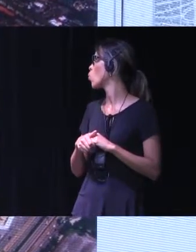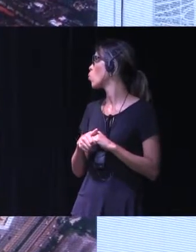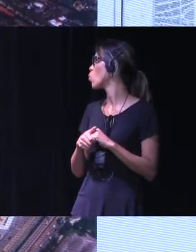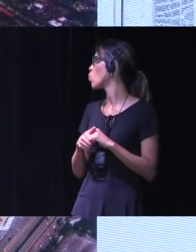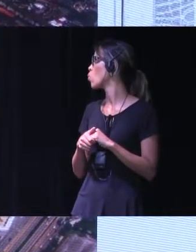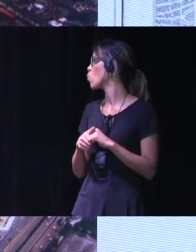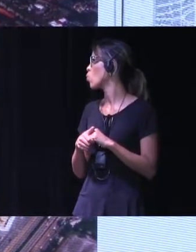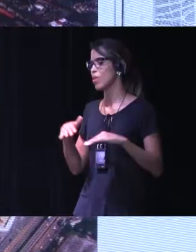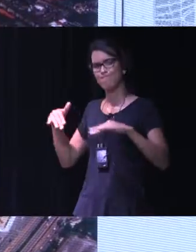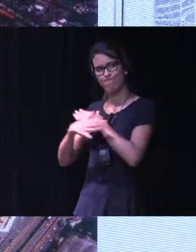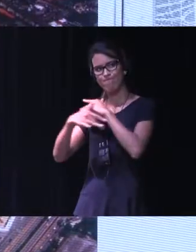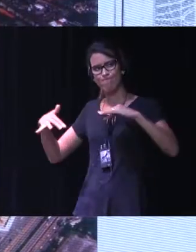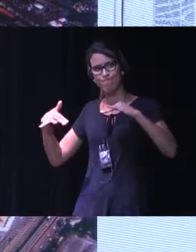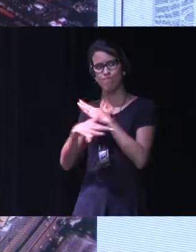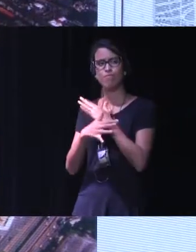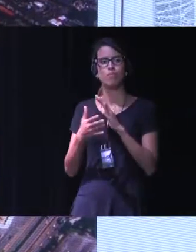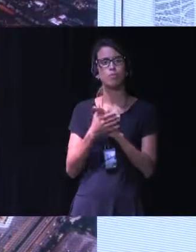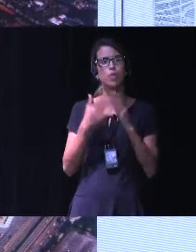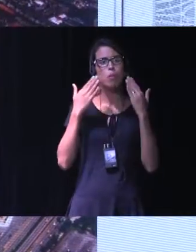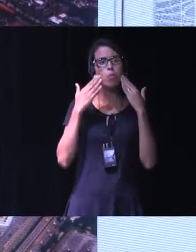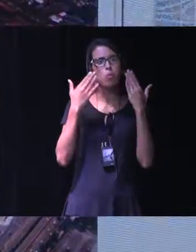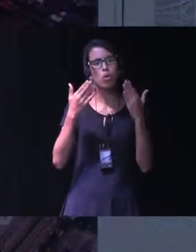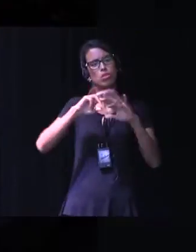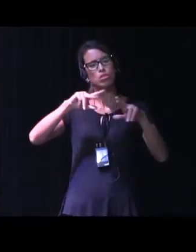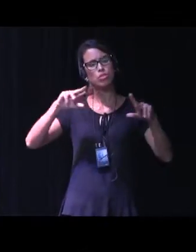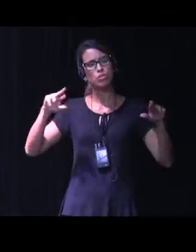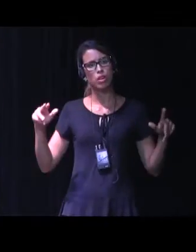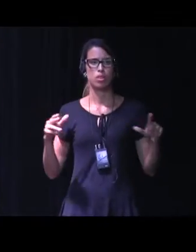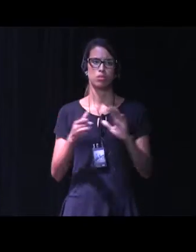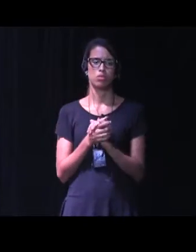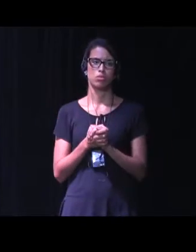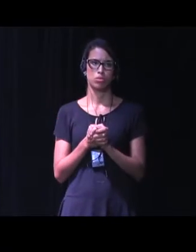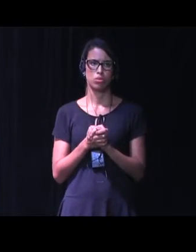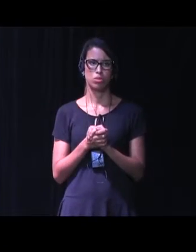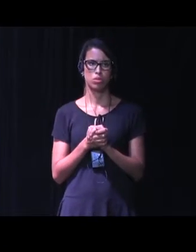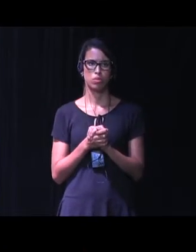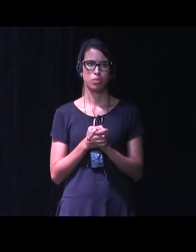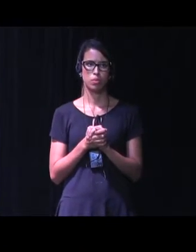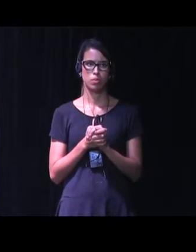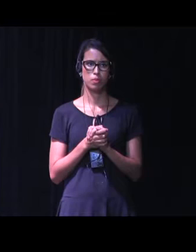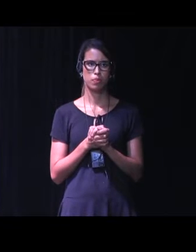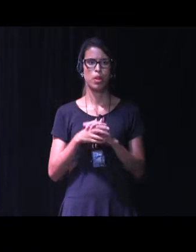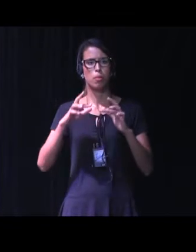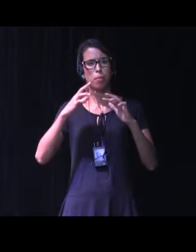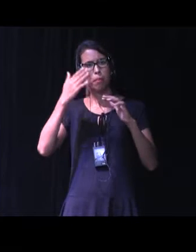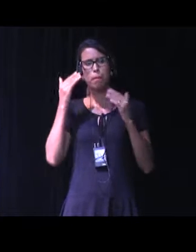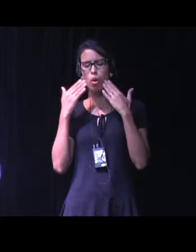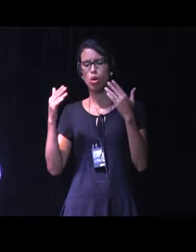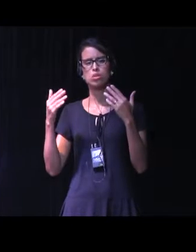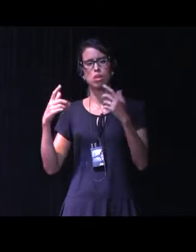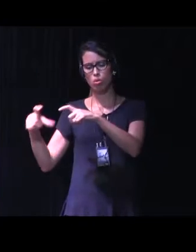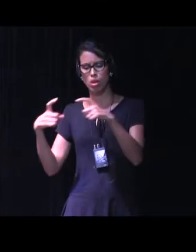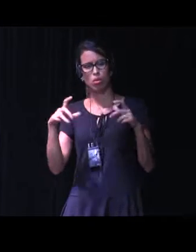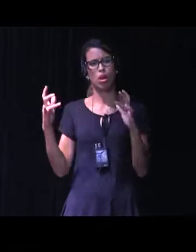uma rua muito agressiva com a ponte peatonal. Começamos a entender o problema como um elemento de oportunidade de